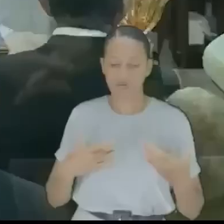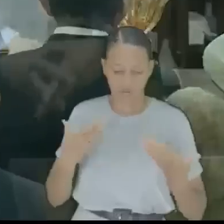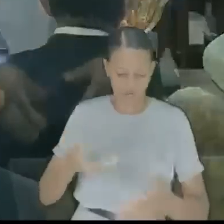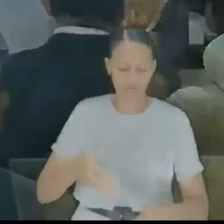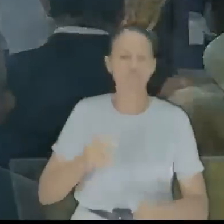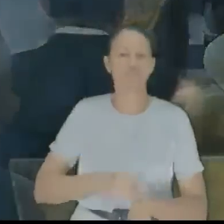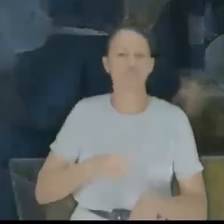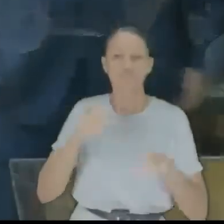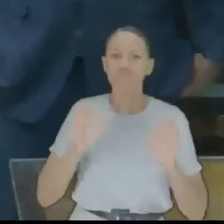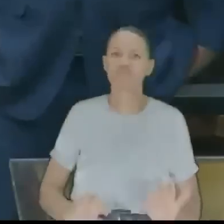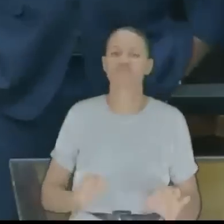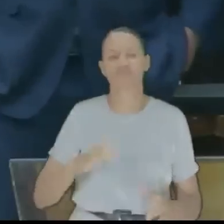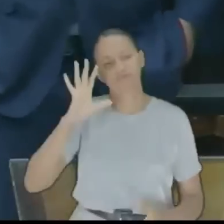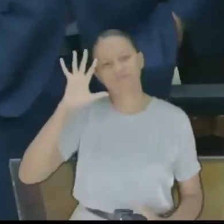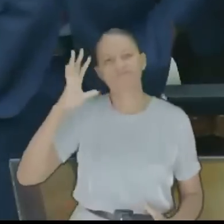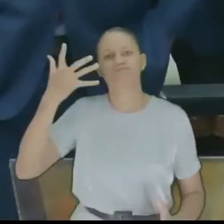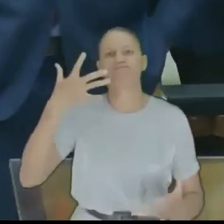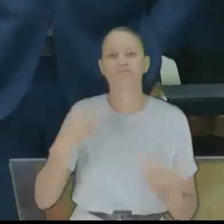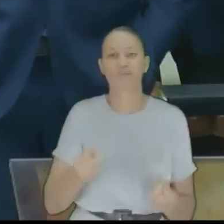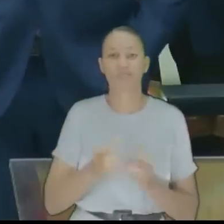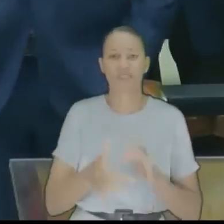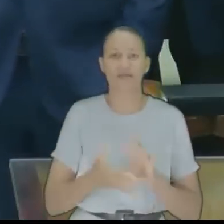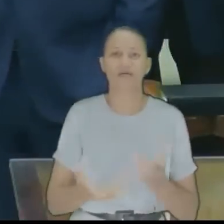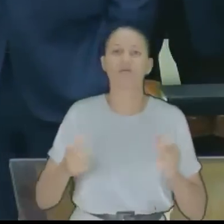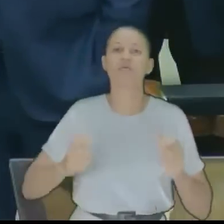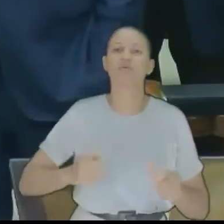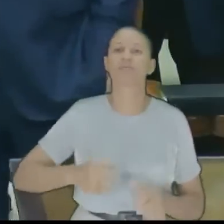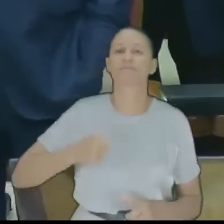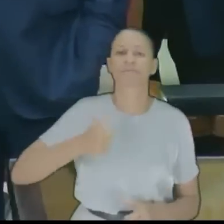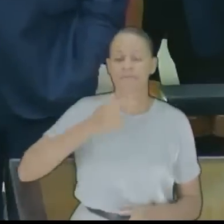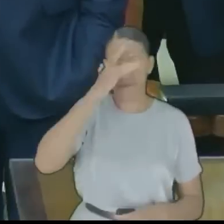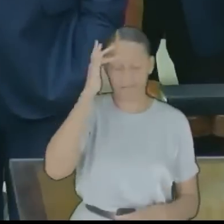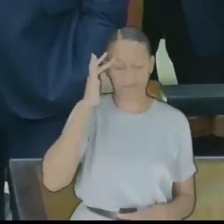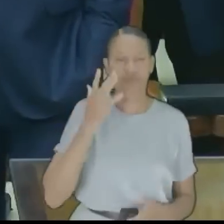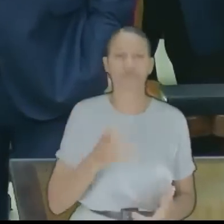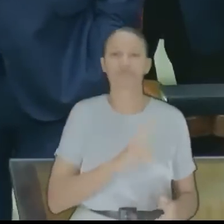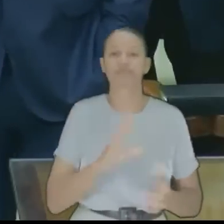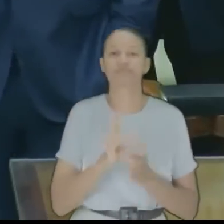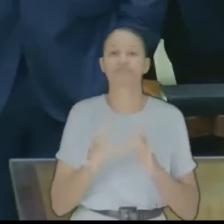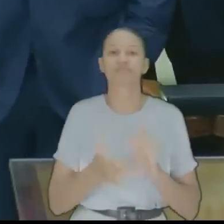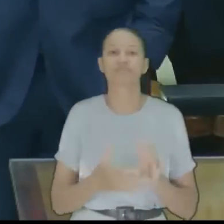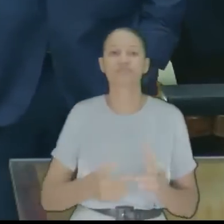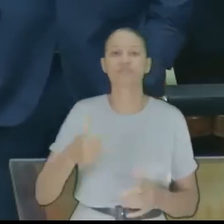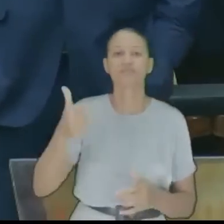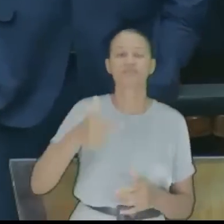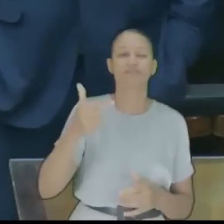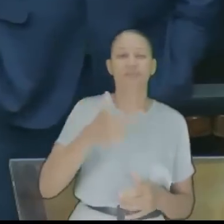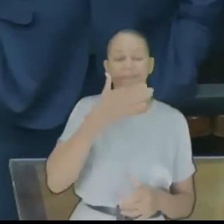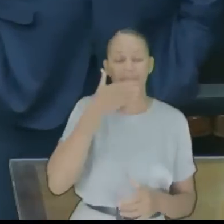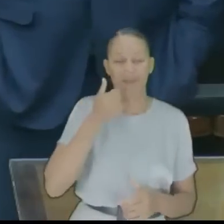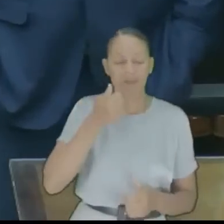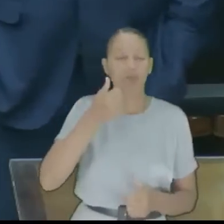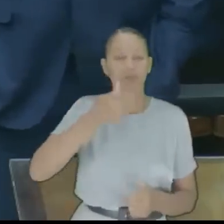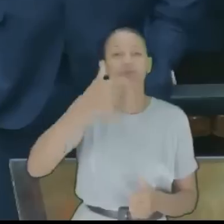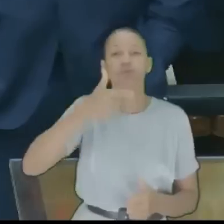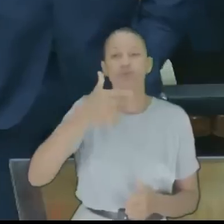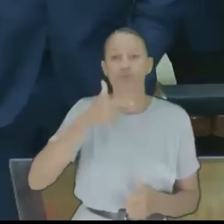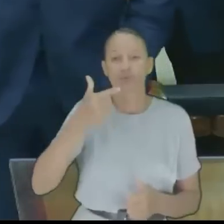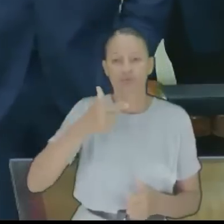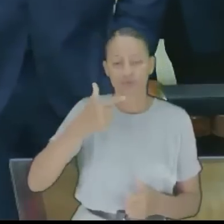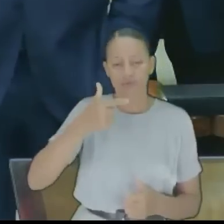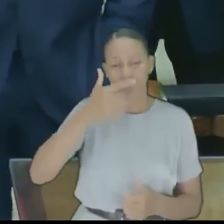sua hora de você tomar a sua decisão. Onde está a primeira pessoa? Em nome de... A segunda pessoa, melhor dizendo. Onde está a